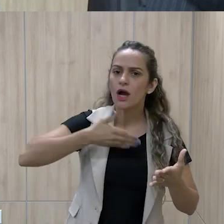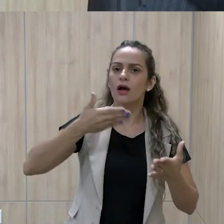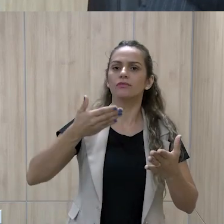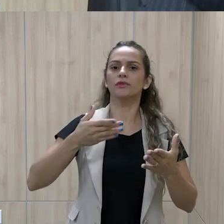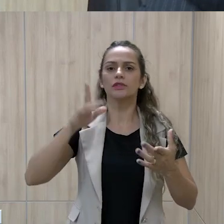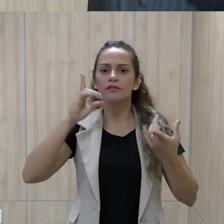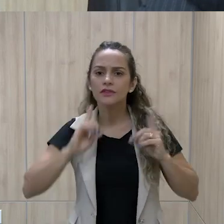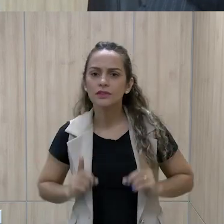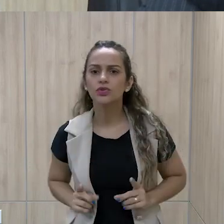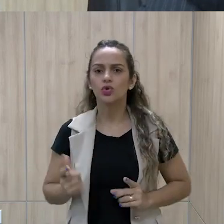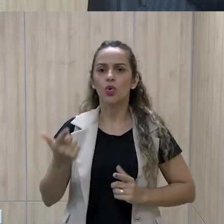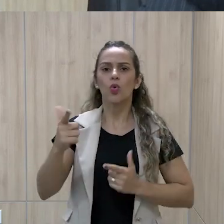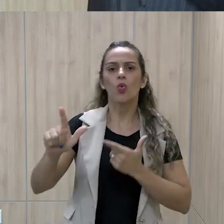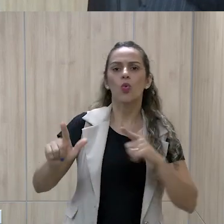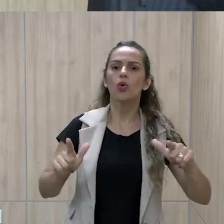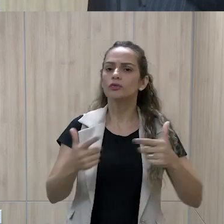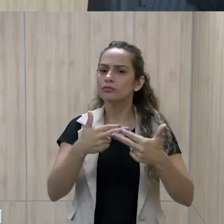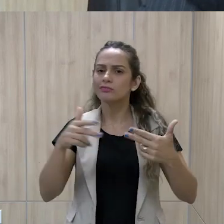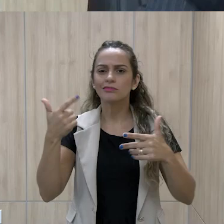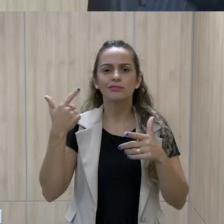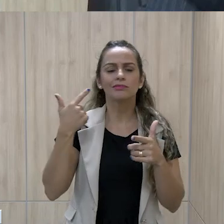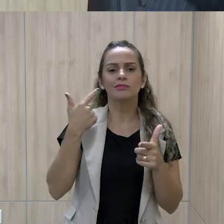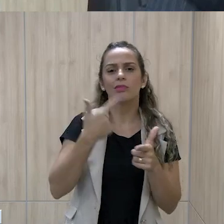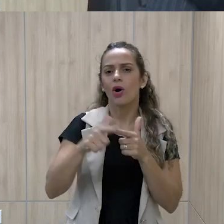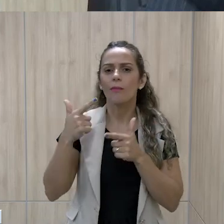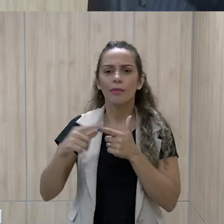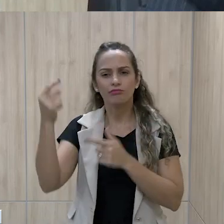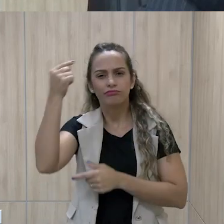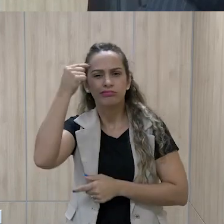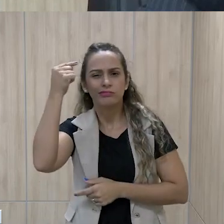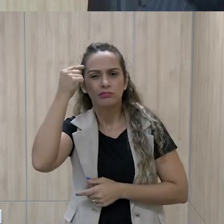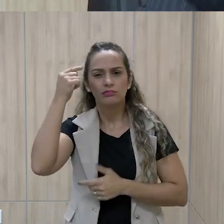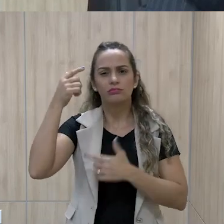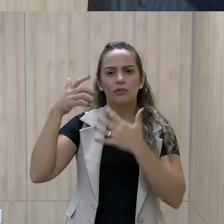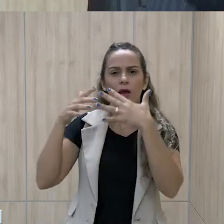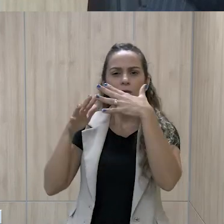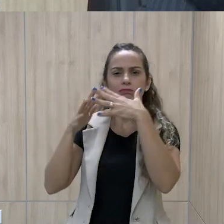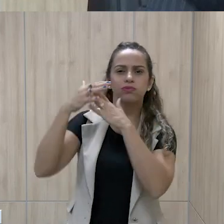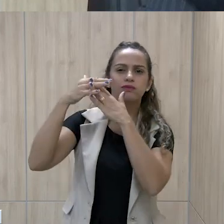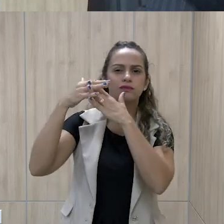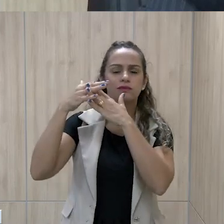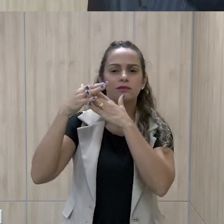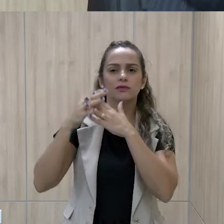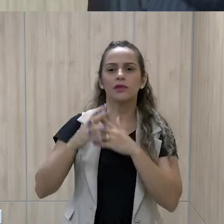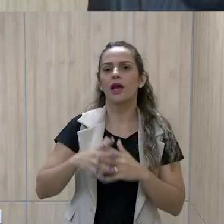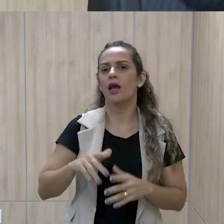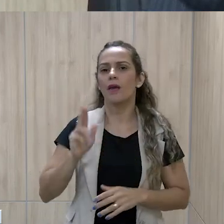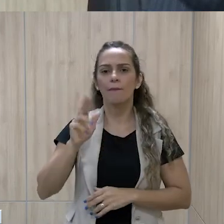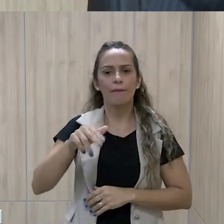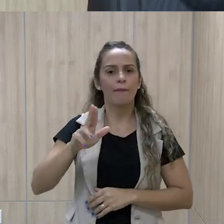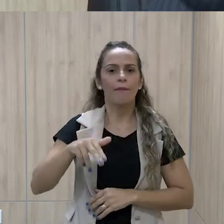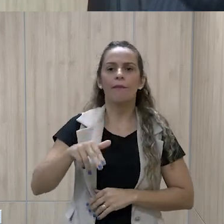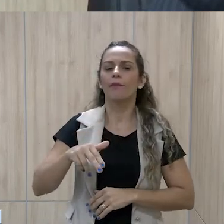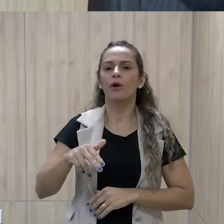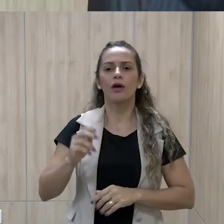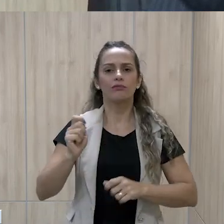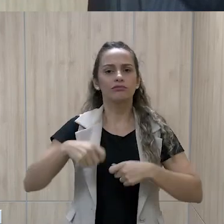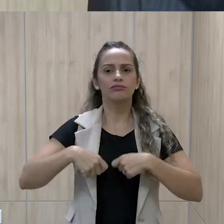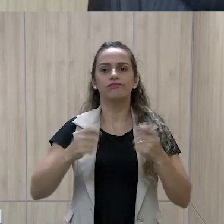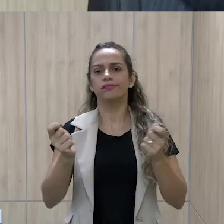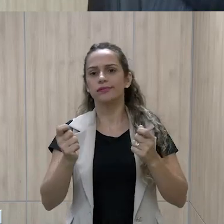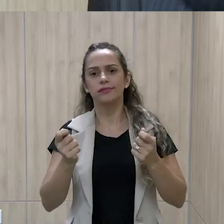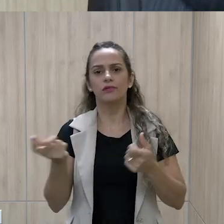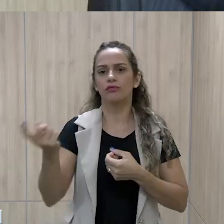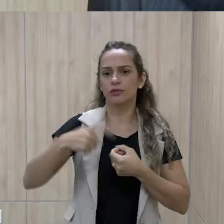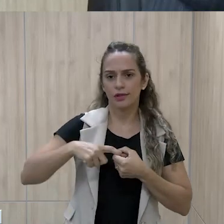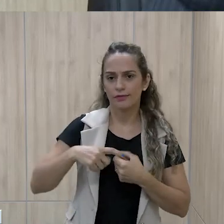que a testa deficiências ou transtornos físicos mentais e intelectuais de caráter Irreversível para relatar